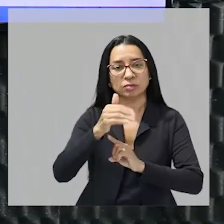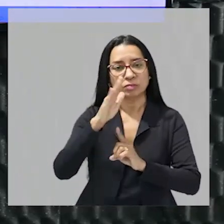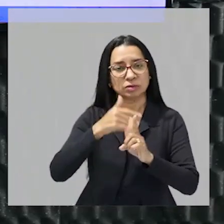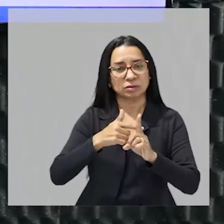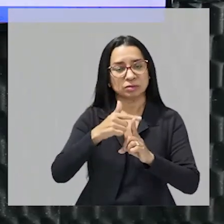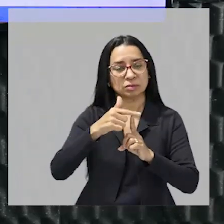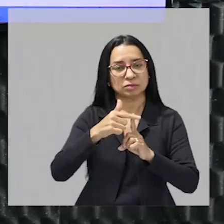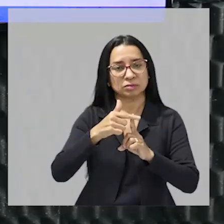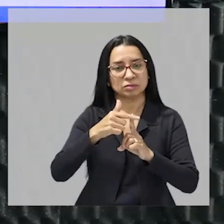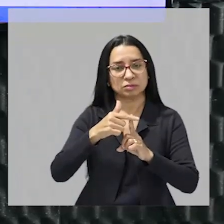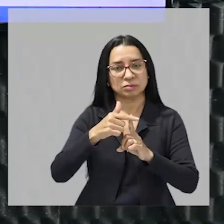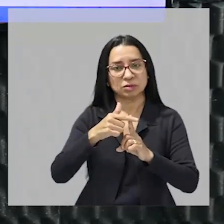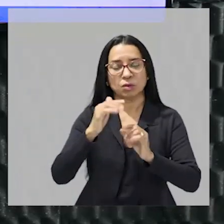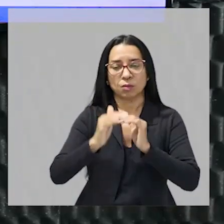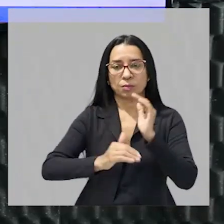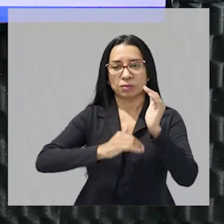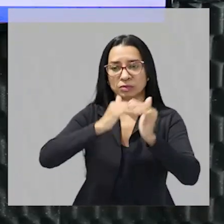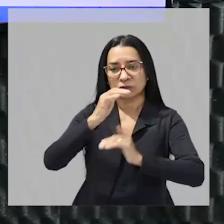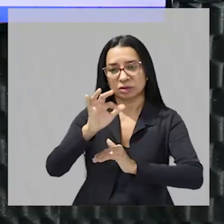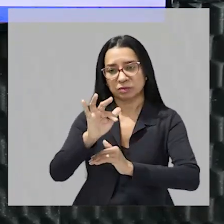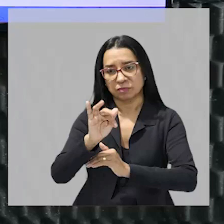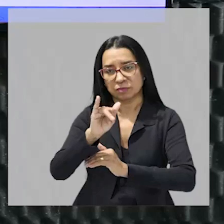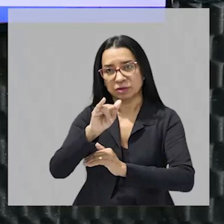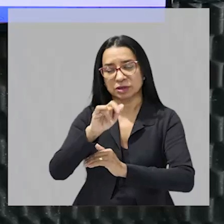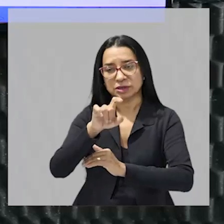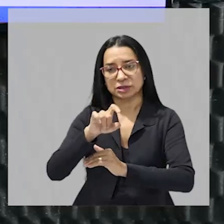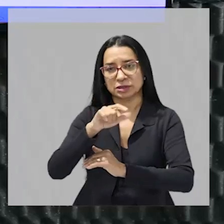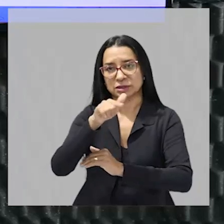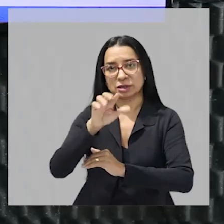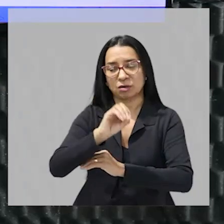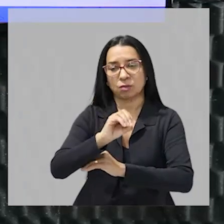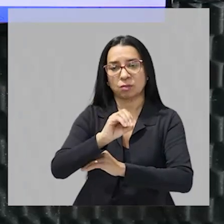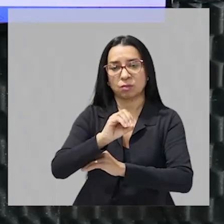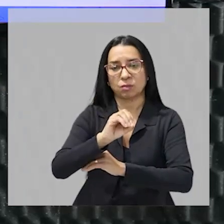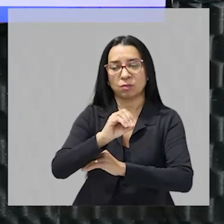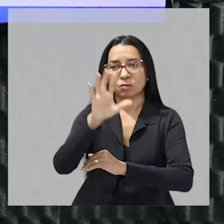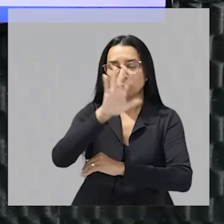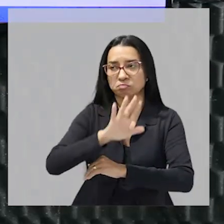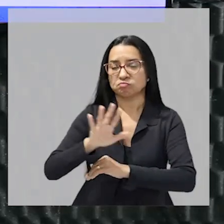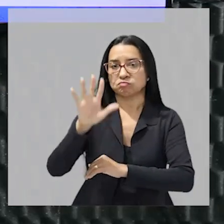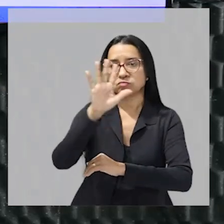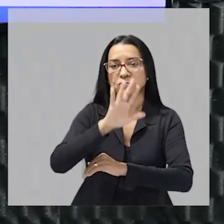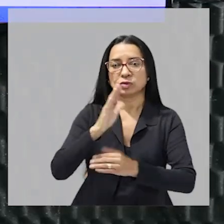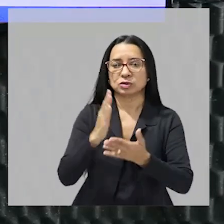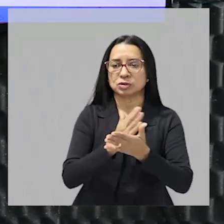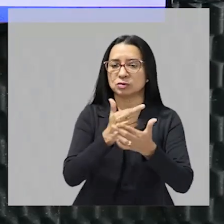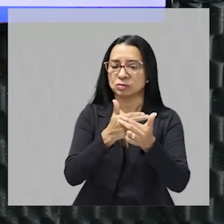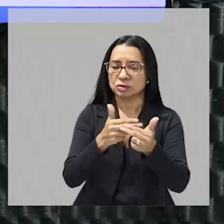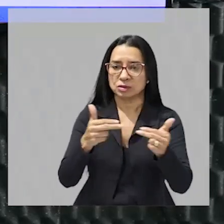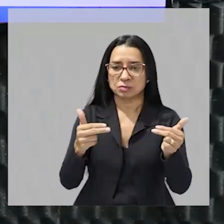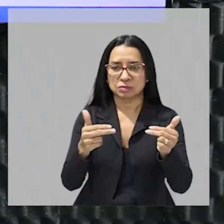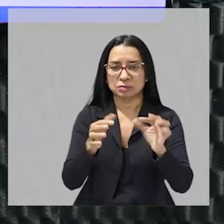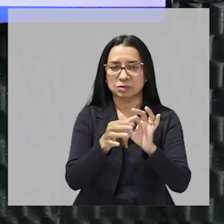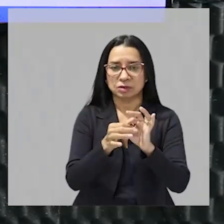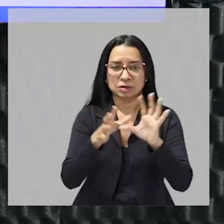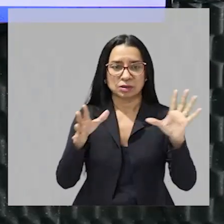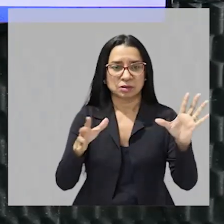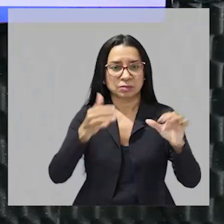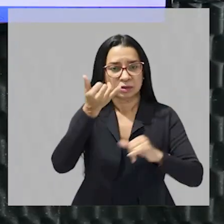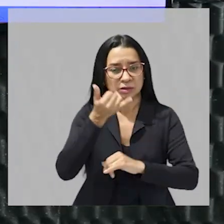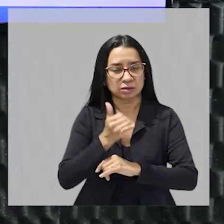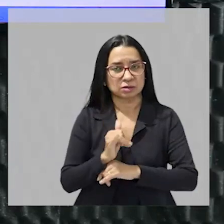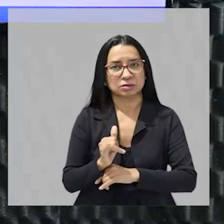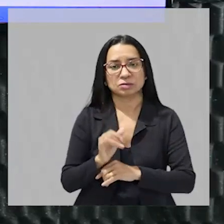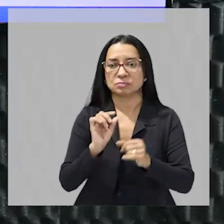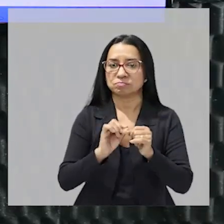do processo de fissão, né, fissão nuclear de alguns elementos químicos, como por exemplo o plutônio, para liberar energia. Essa